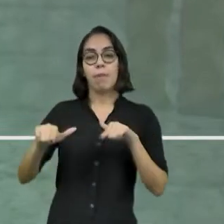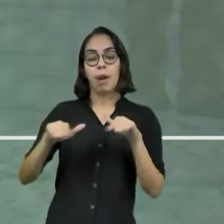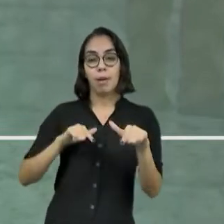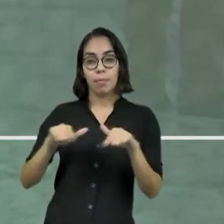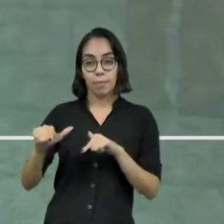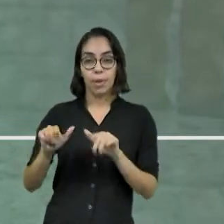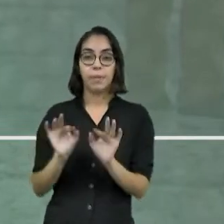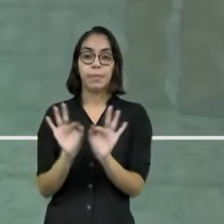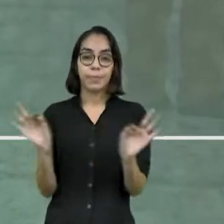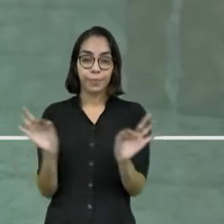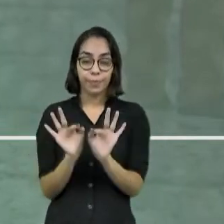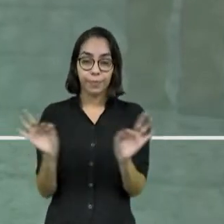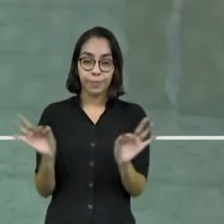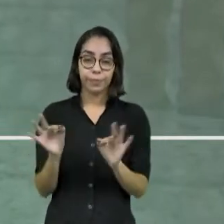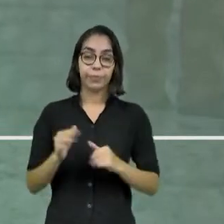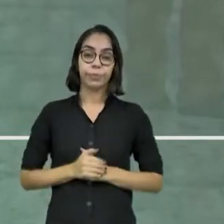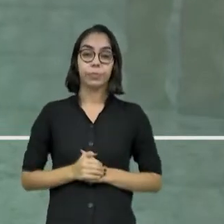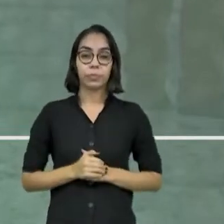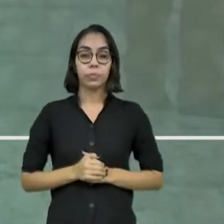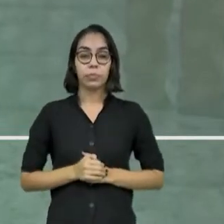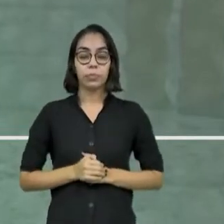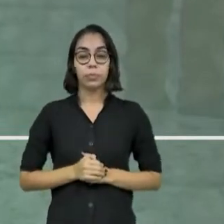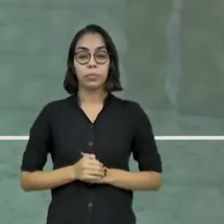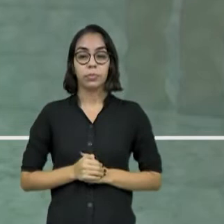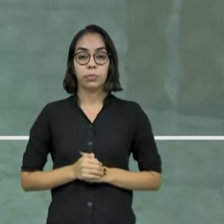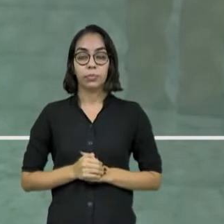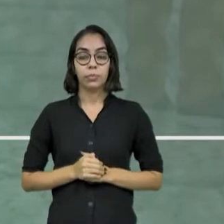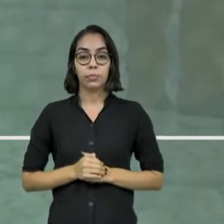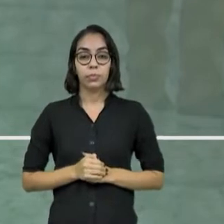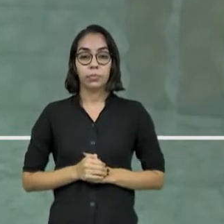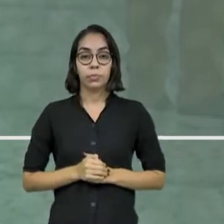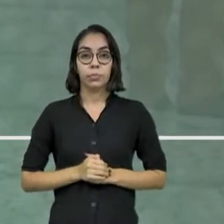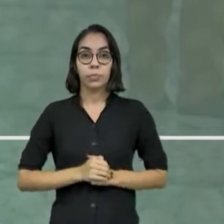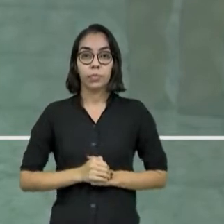47,4% para pretos e pardos, enquanto para brancos foi de